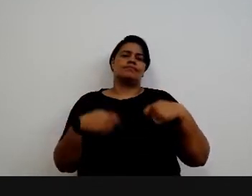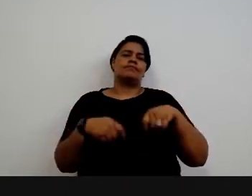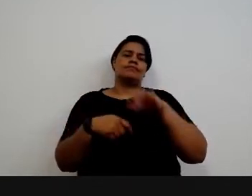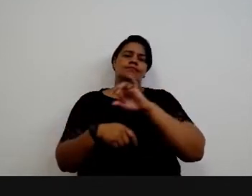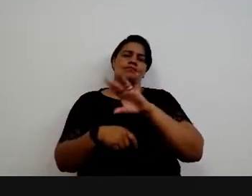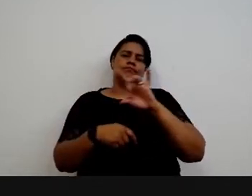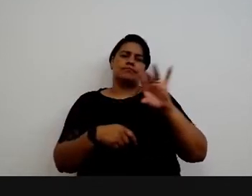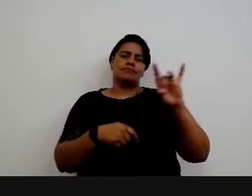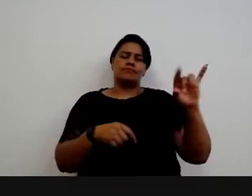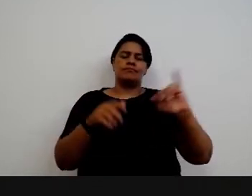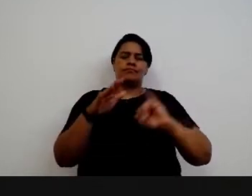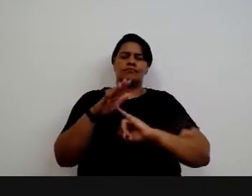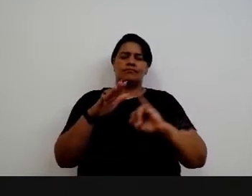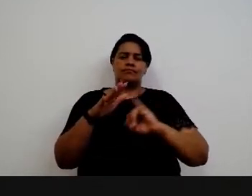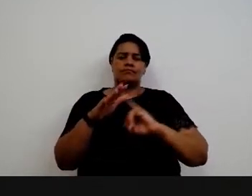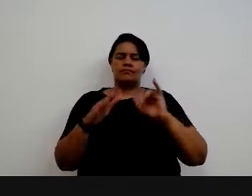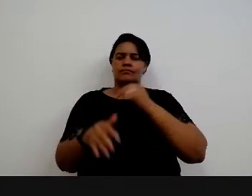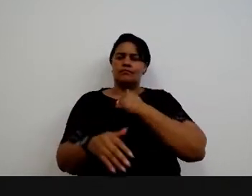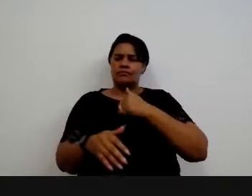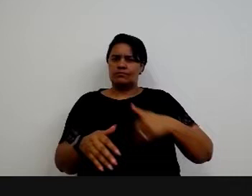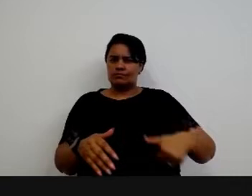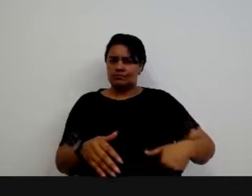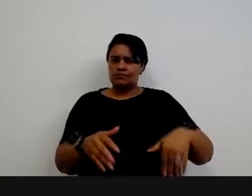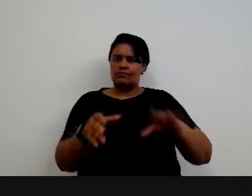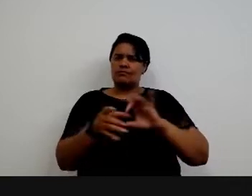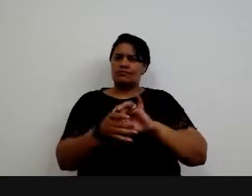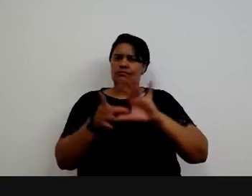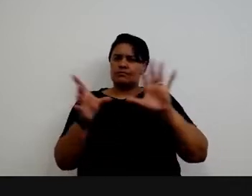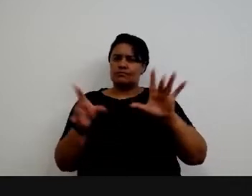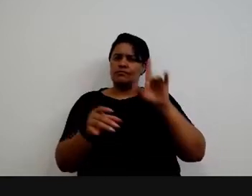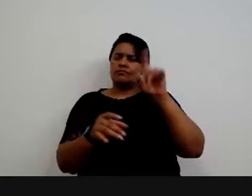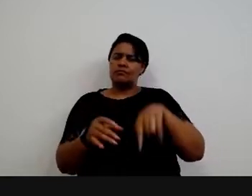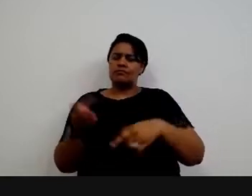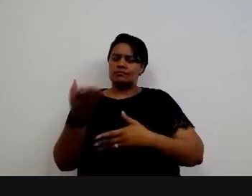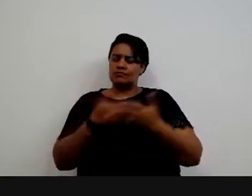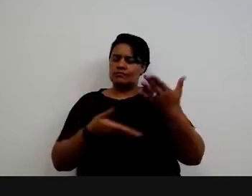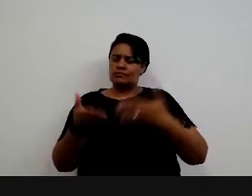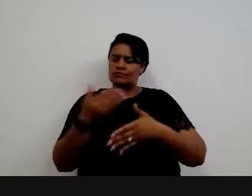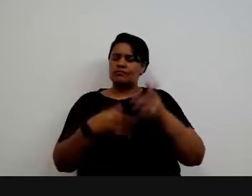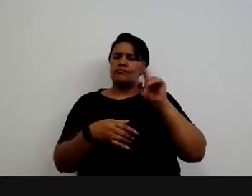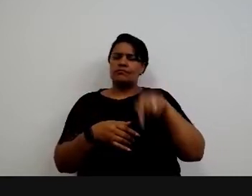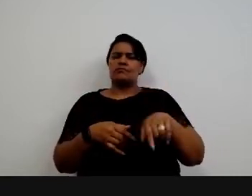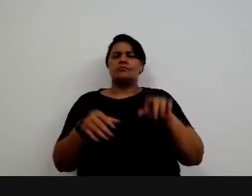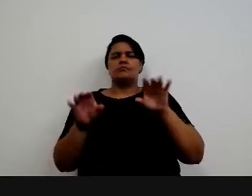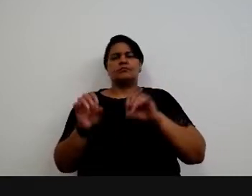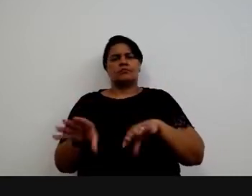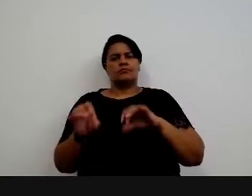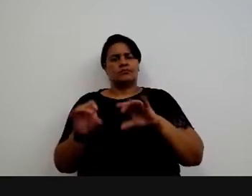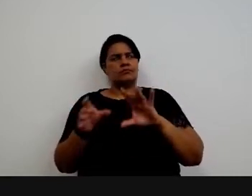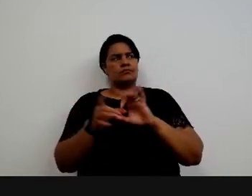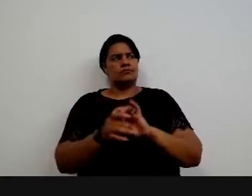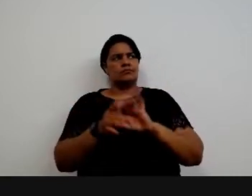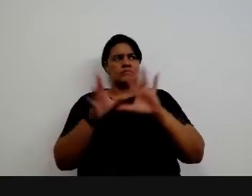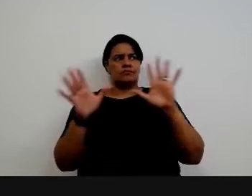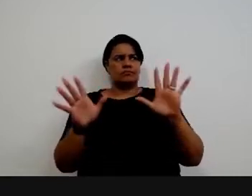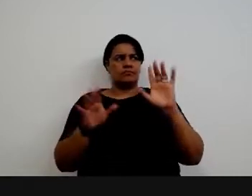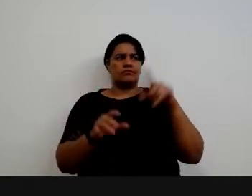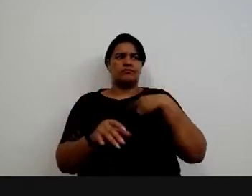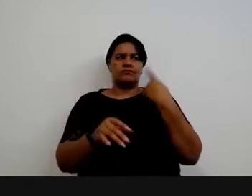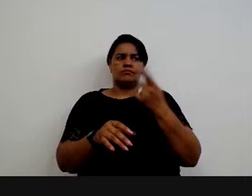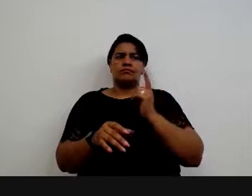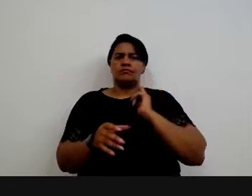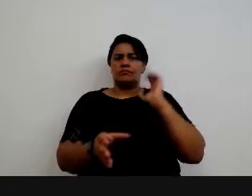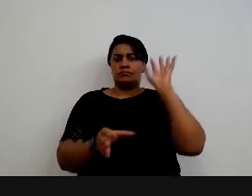das instituições públicas e democráticas se envolverem com a educação para a democracia. E aí, né, a gente tem nos